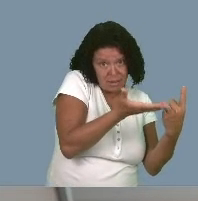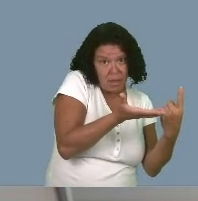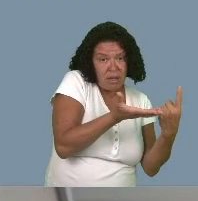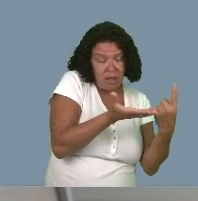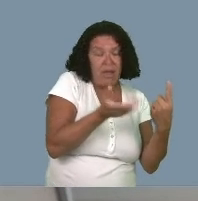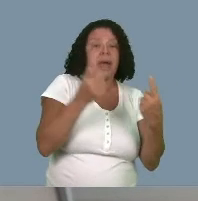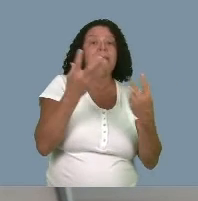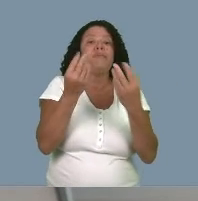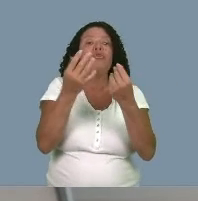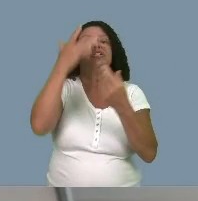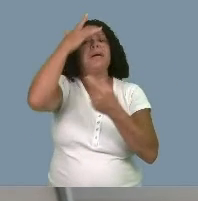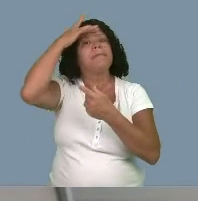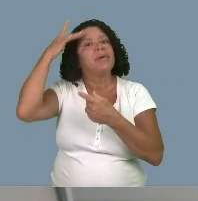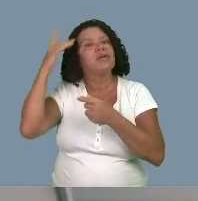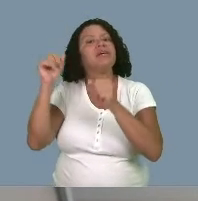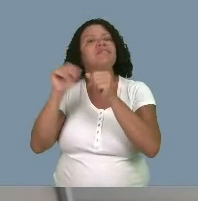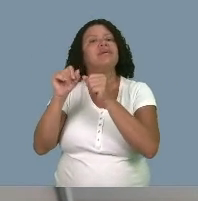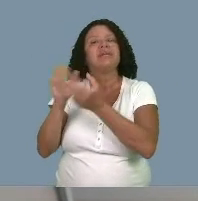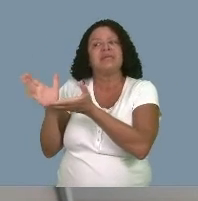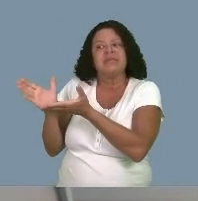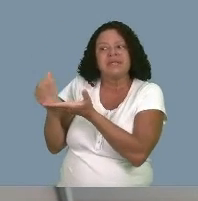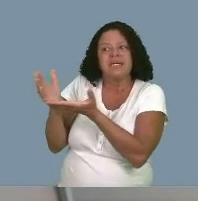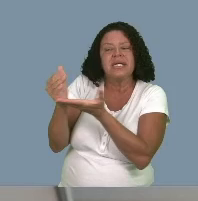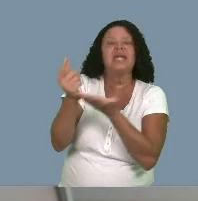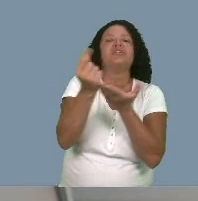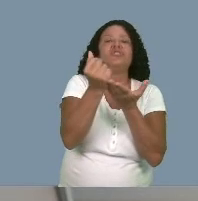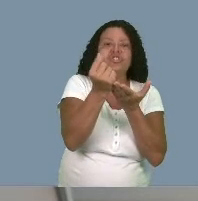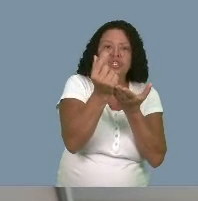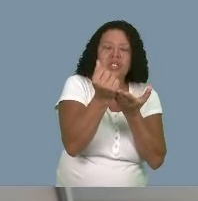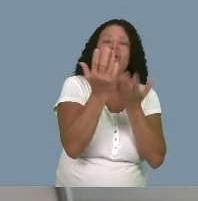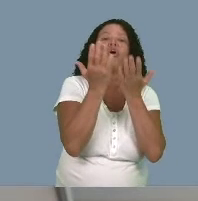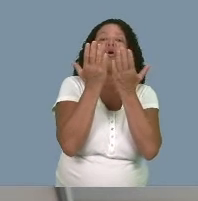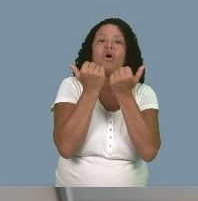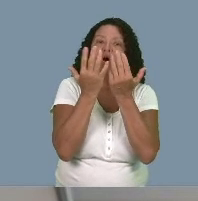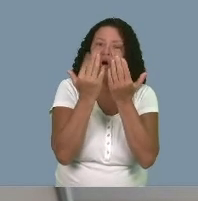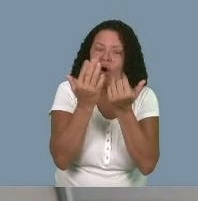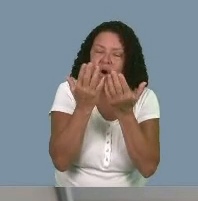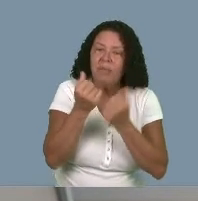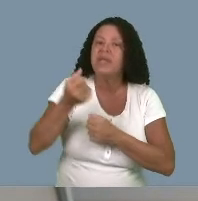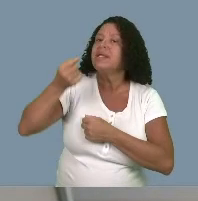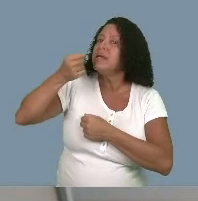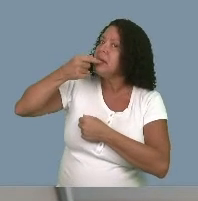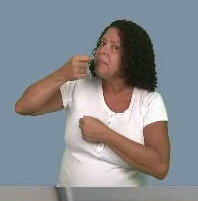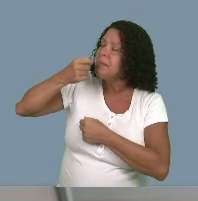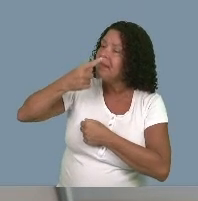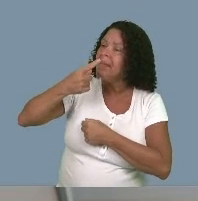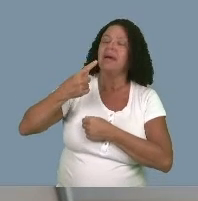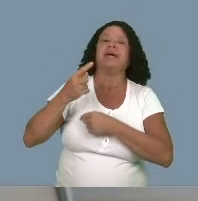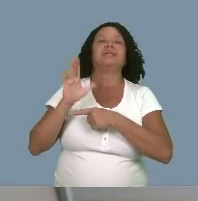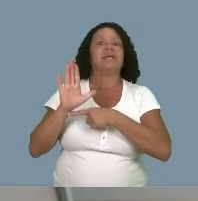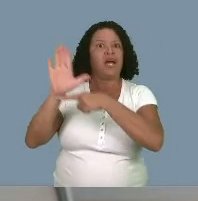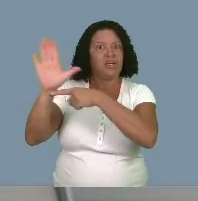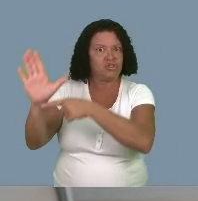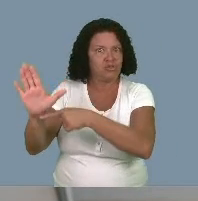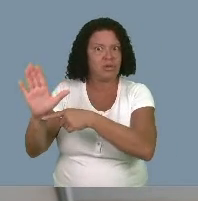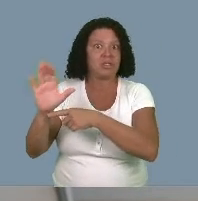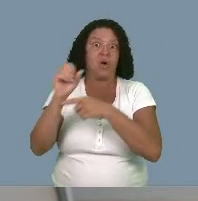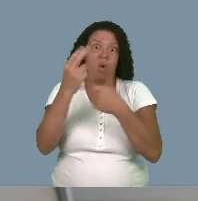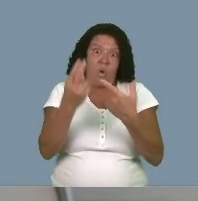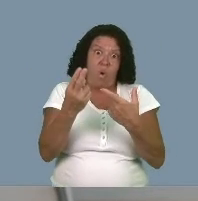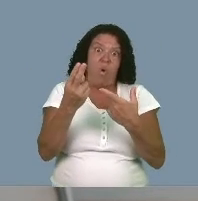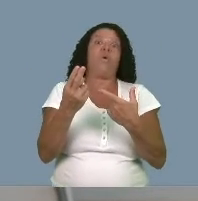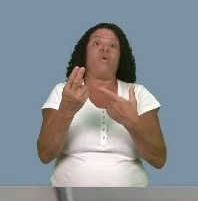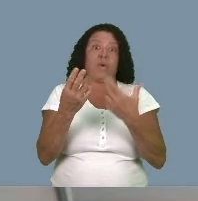pessoas estão fazendo doações de dinheiro, remédios, mantimentos a quem precisa. Ou seja, no meio